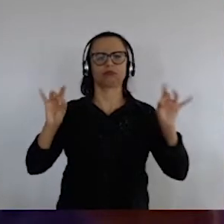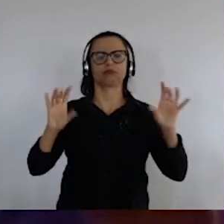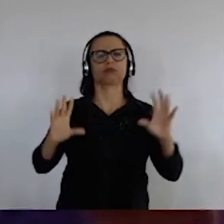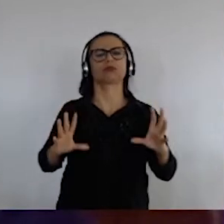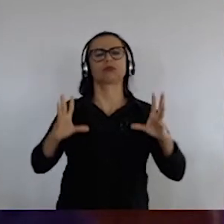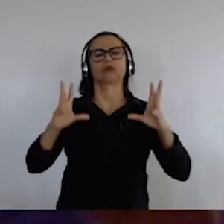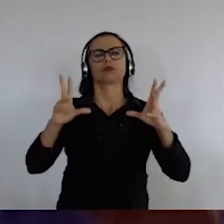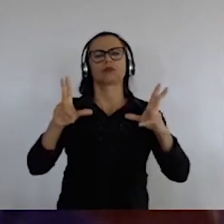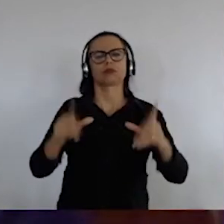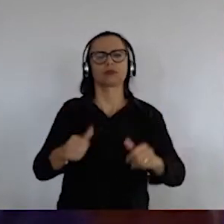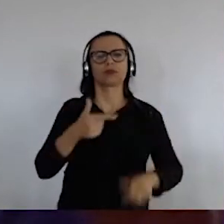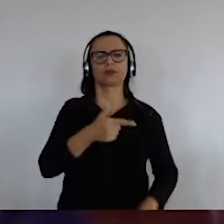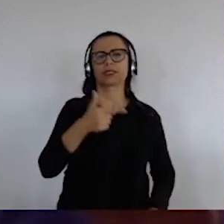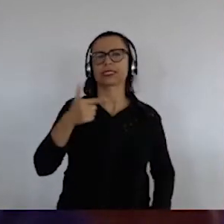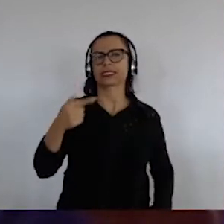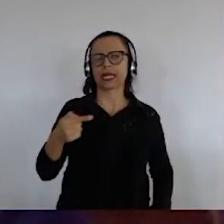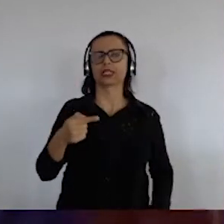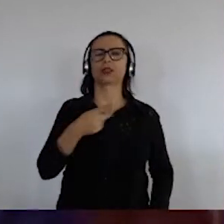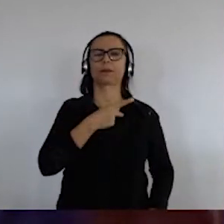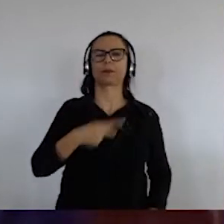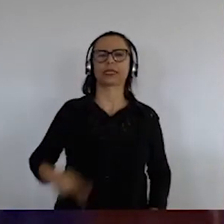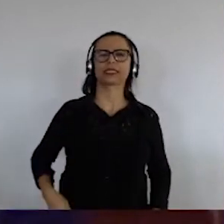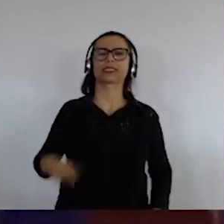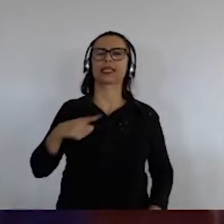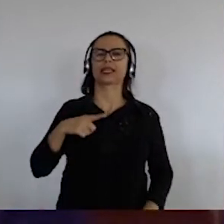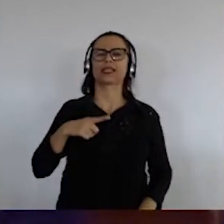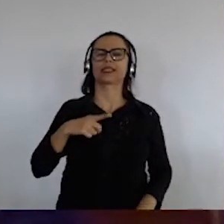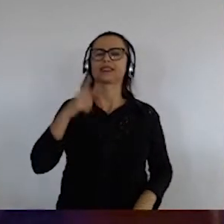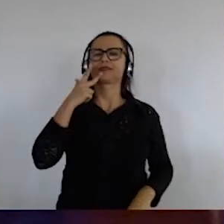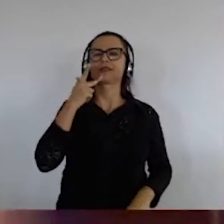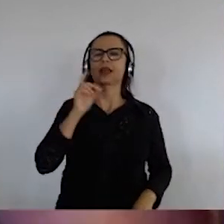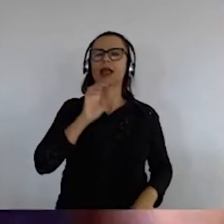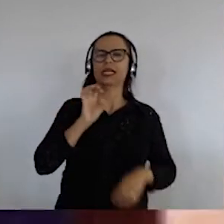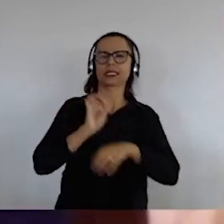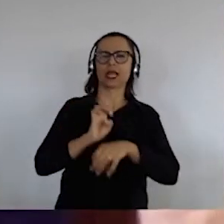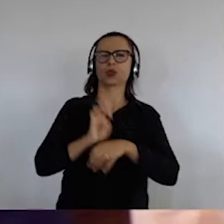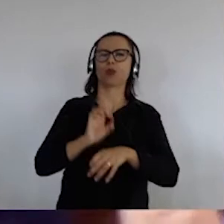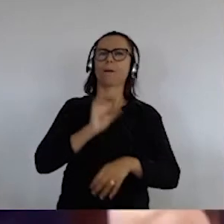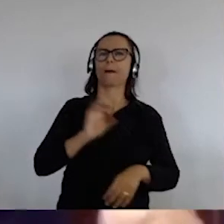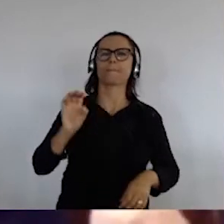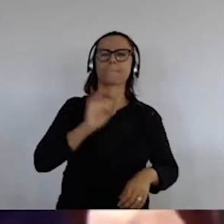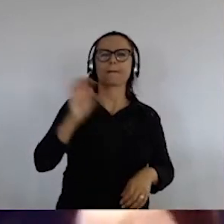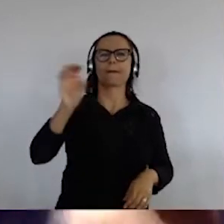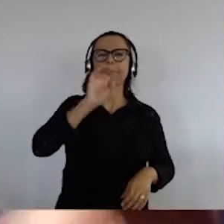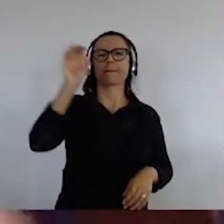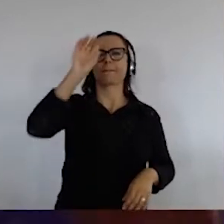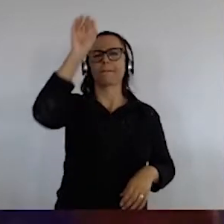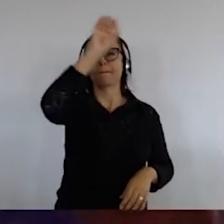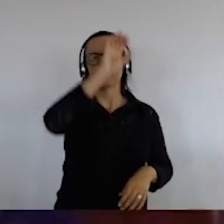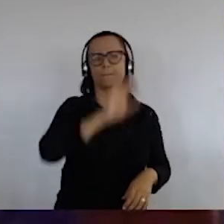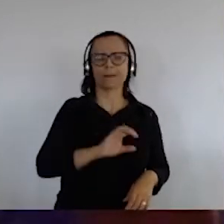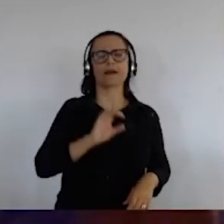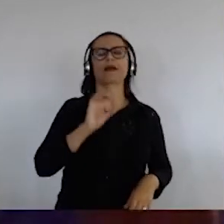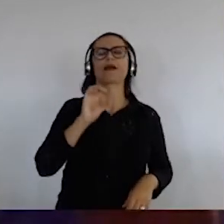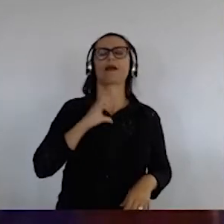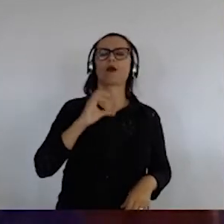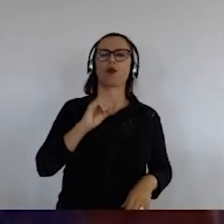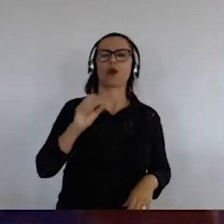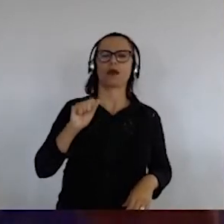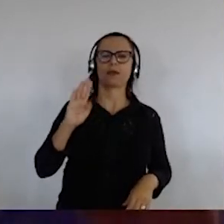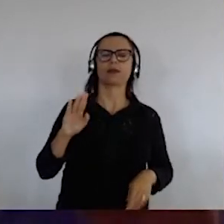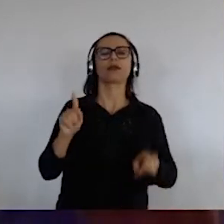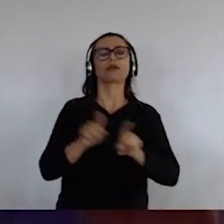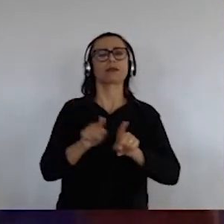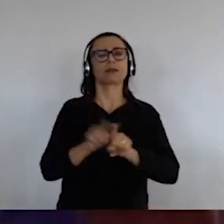todos os 27 presidentes de seccionais, de hoje, de ontem e de sempre, e aí, quando coloco isso, cumprimento também